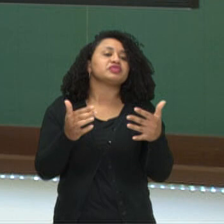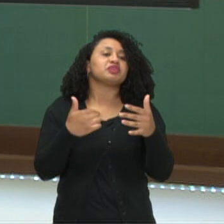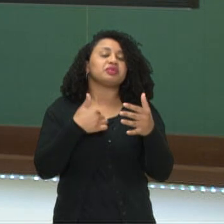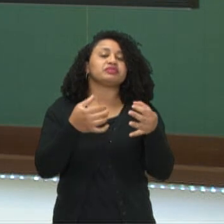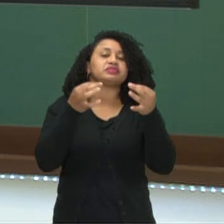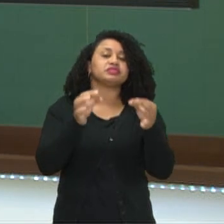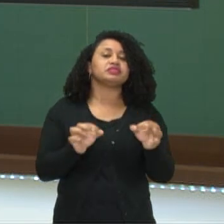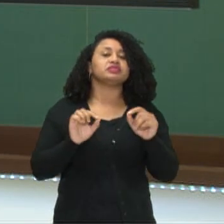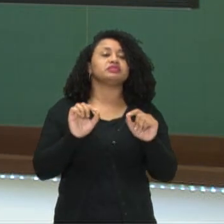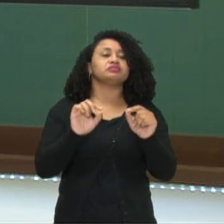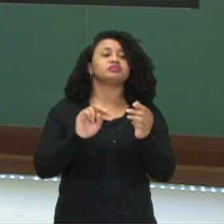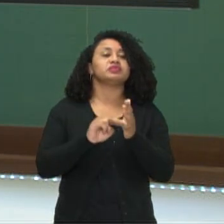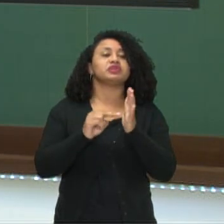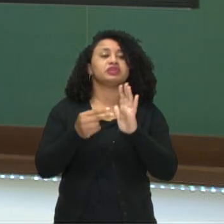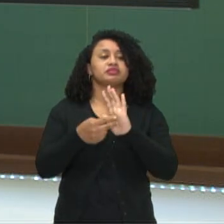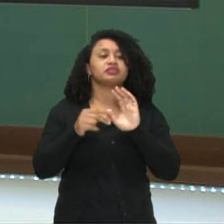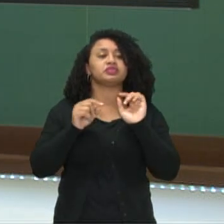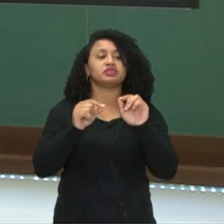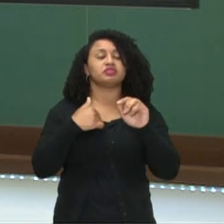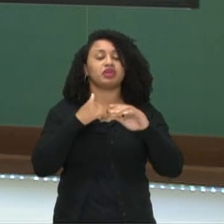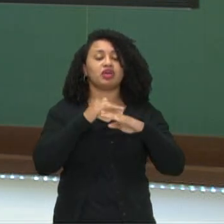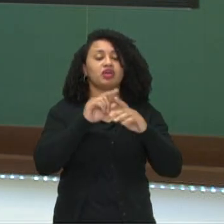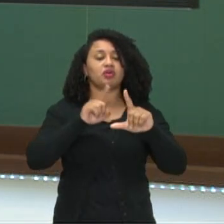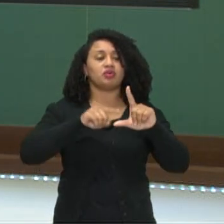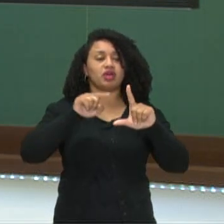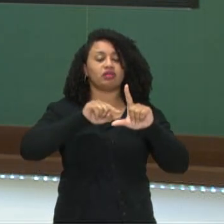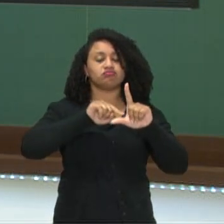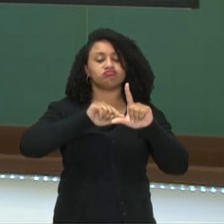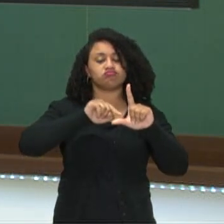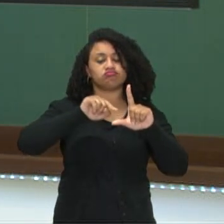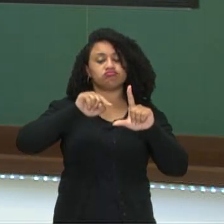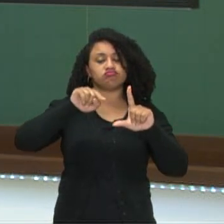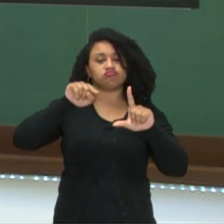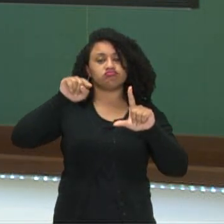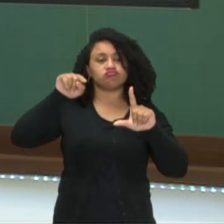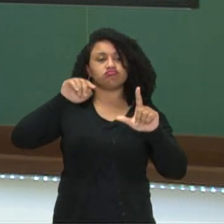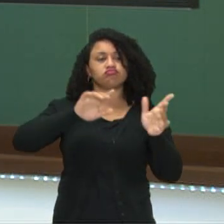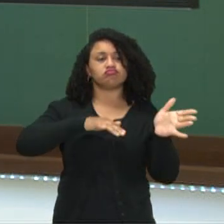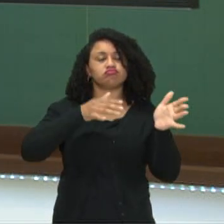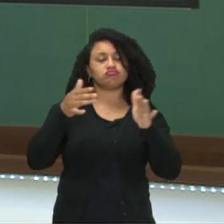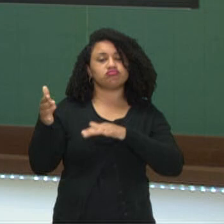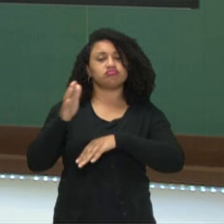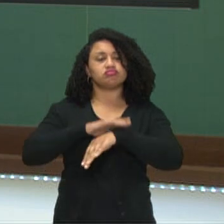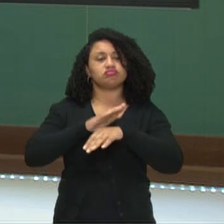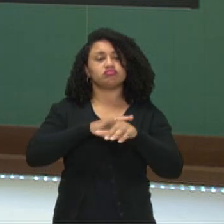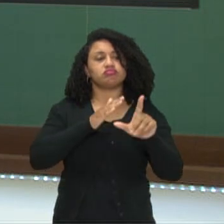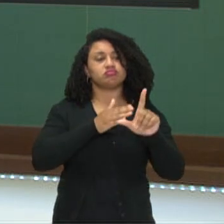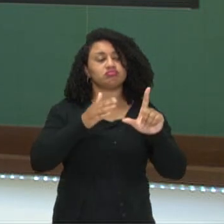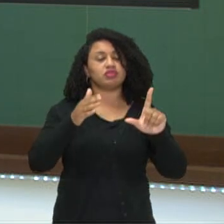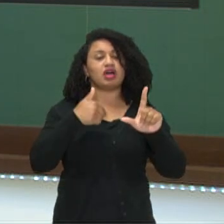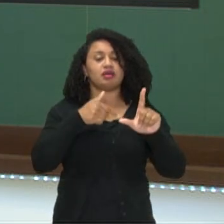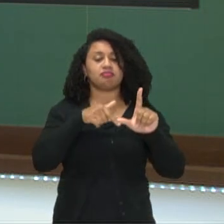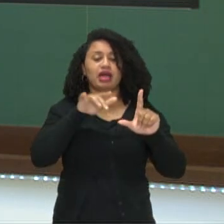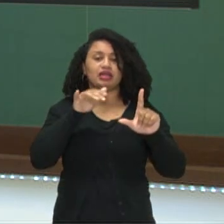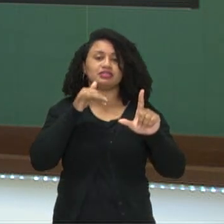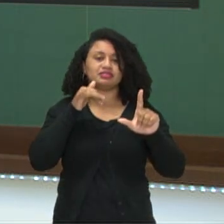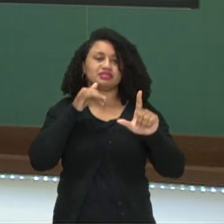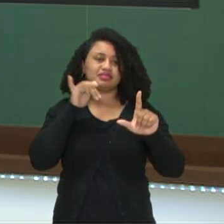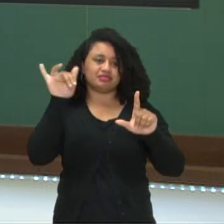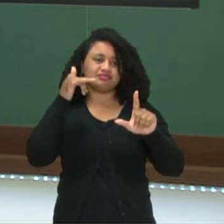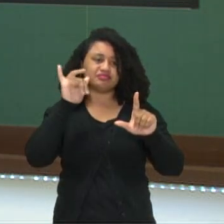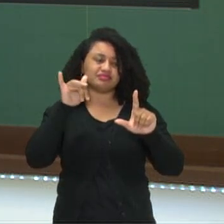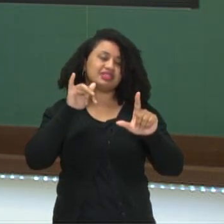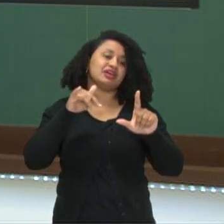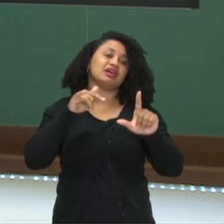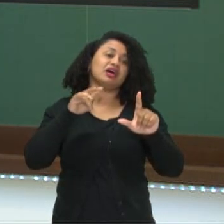correto é trabalhar com o gráfico em que a tensão vai crescendo ao longo do tempo, né? Ao longo do que vai aumentando a carga elétrica. Lembrando